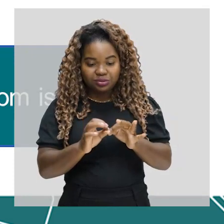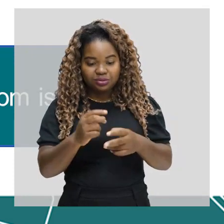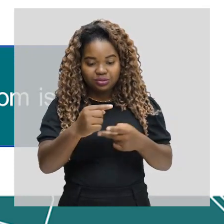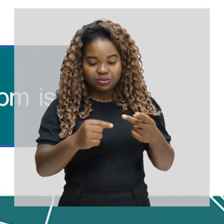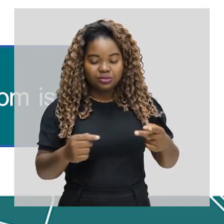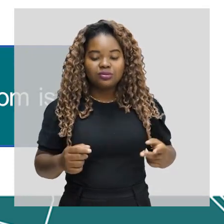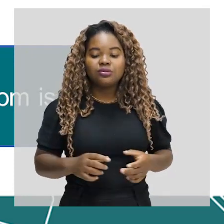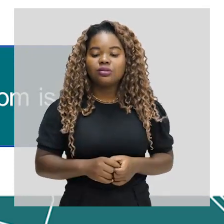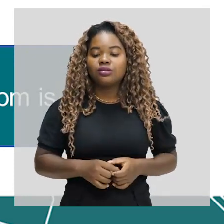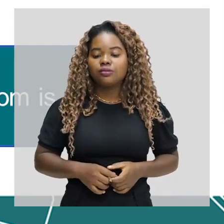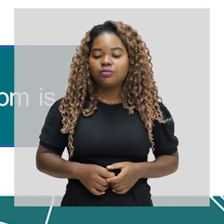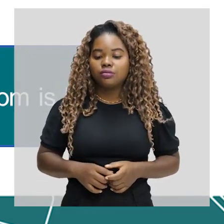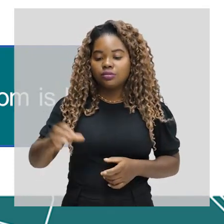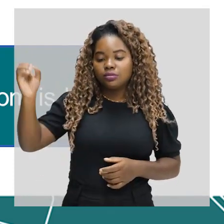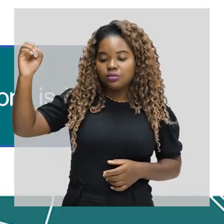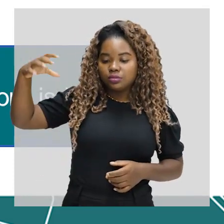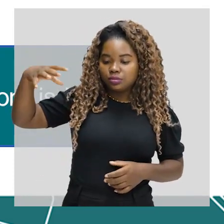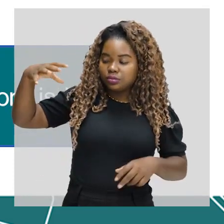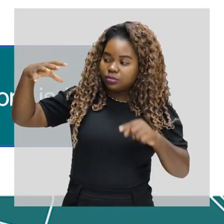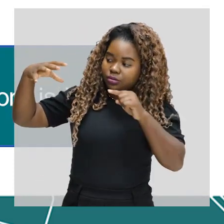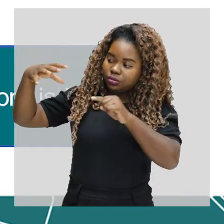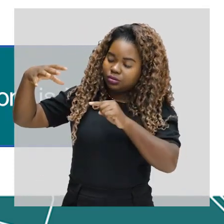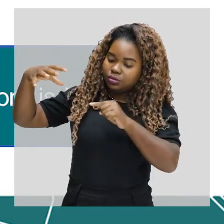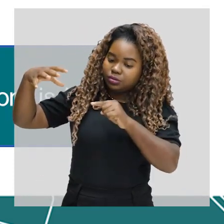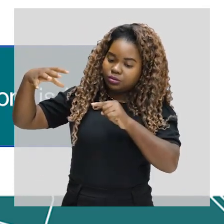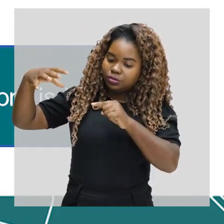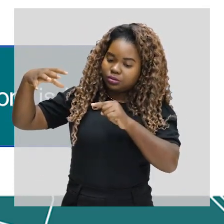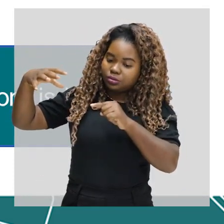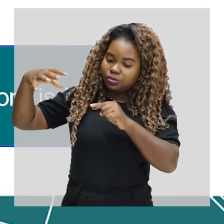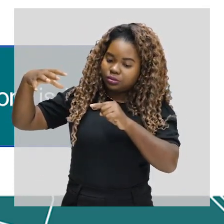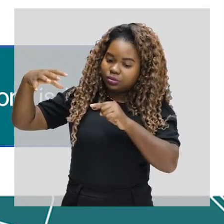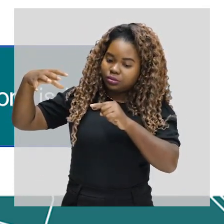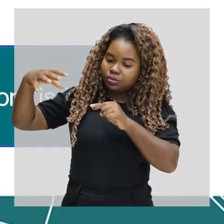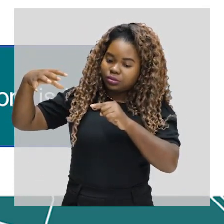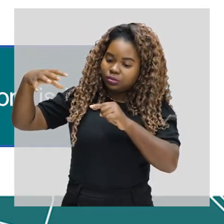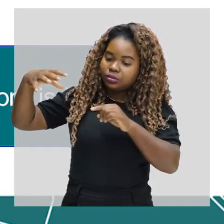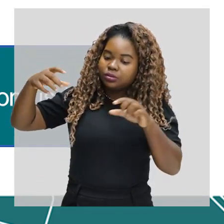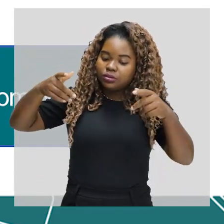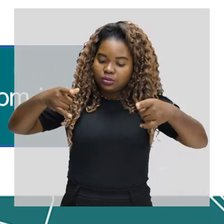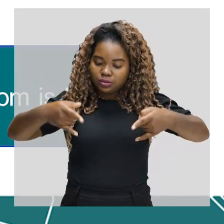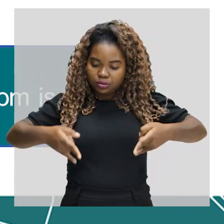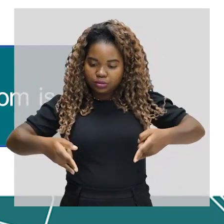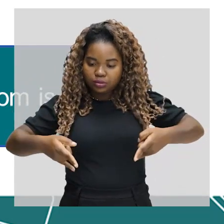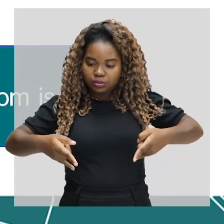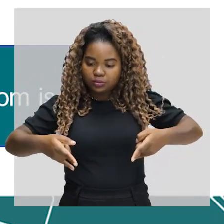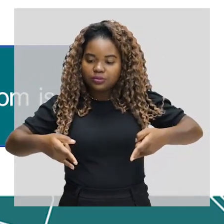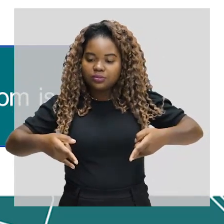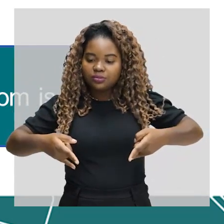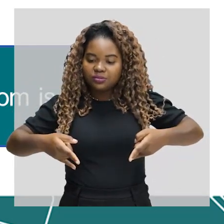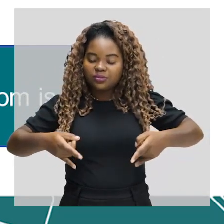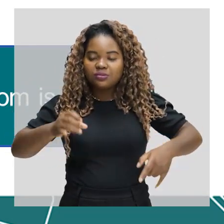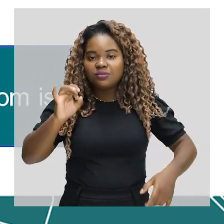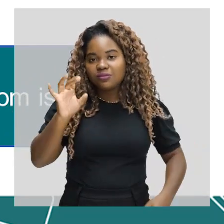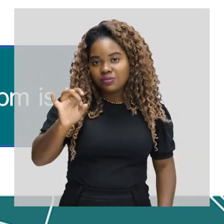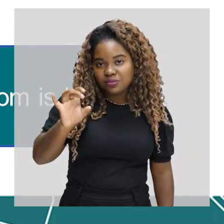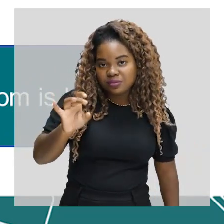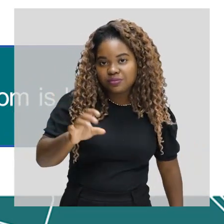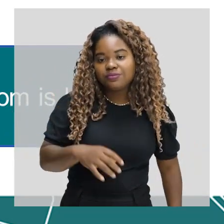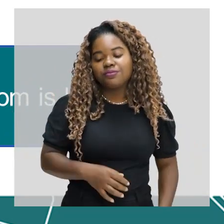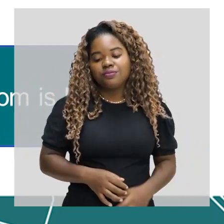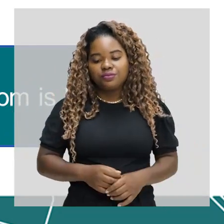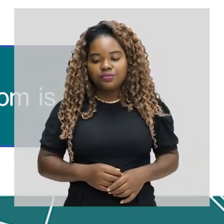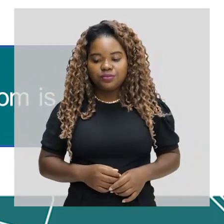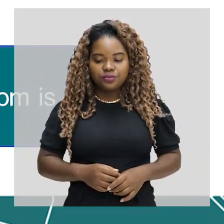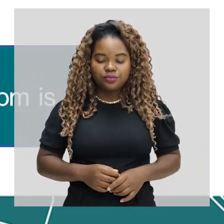tenho a lâmpada que, ou o abajur que está no quarto, é azul. Então,